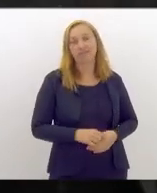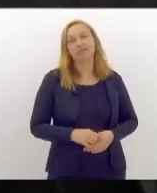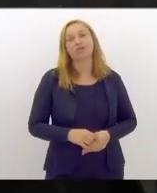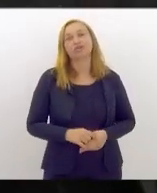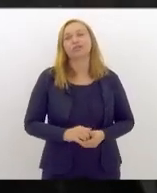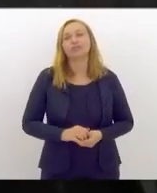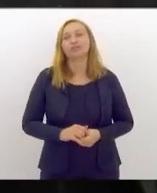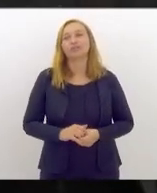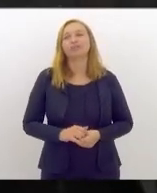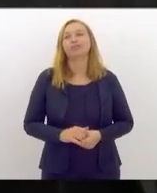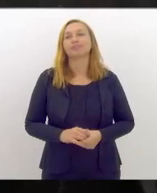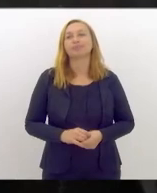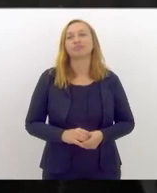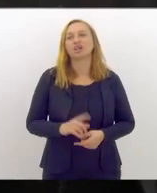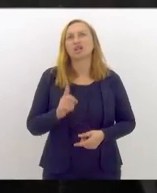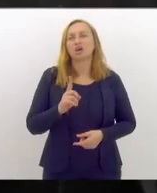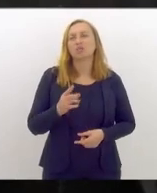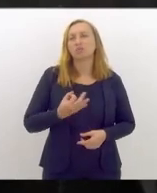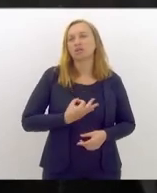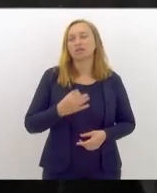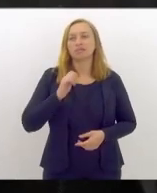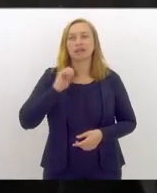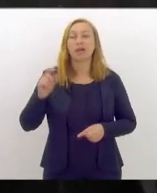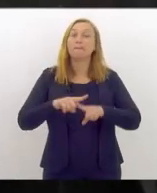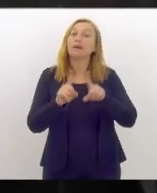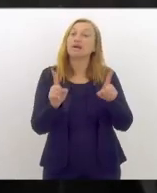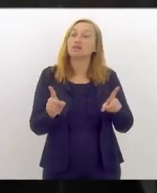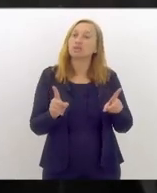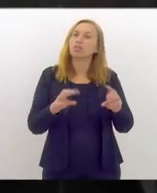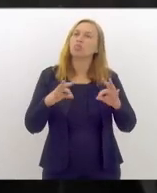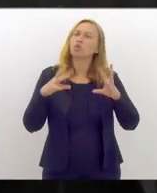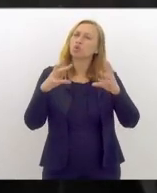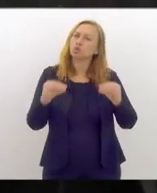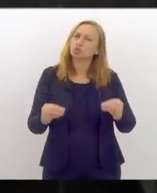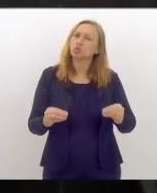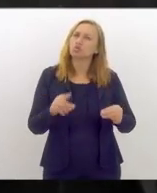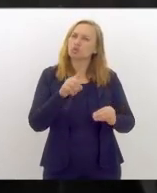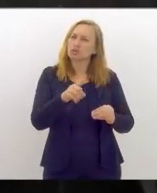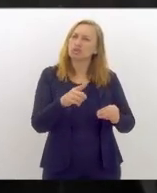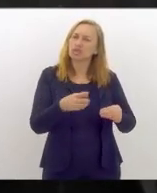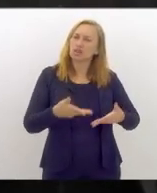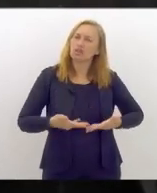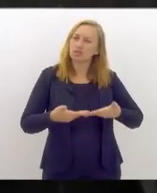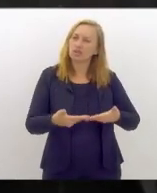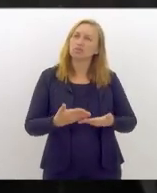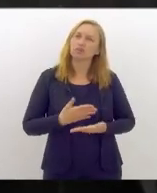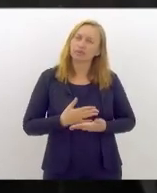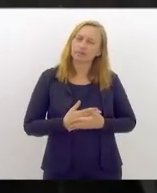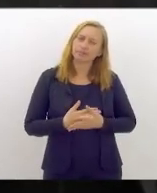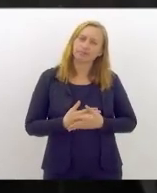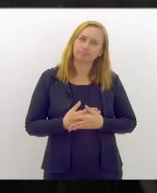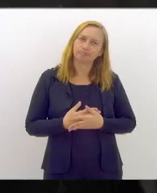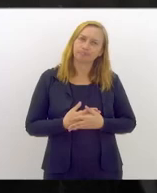isso não por essa medalha mas por tudo que você me ofereceu